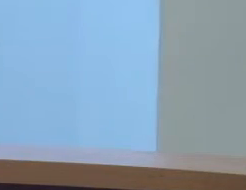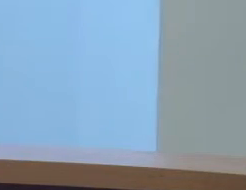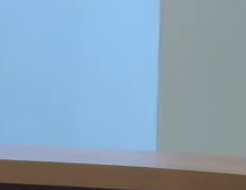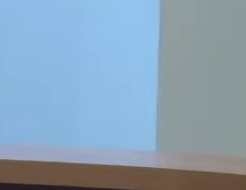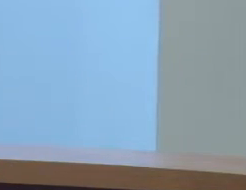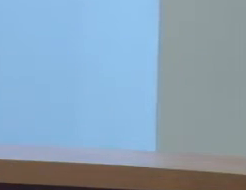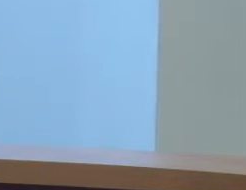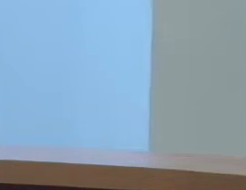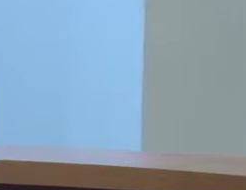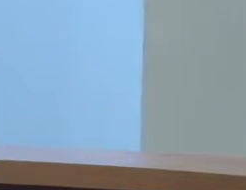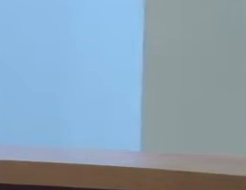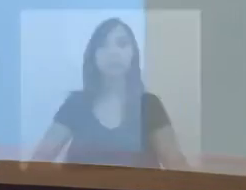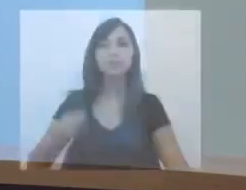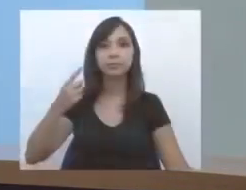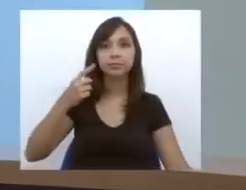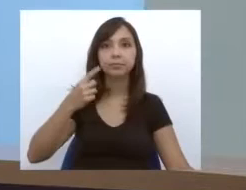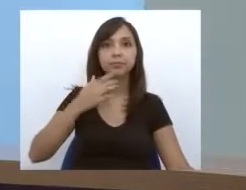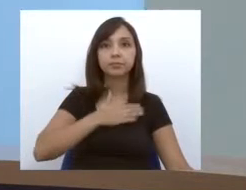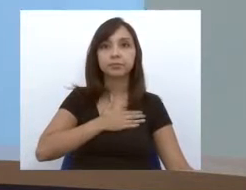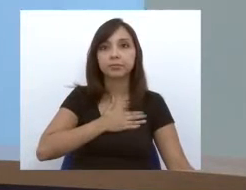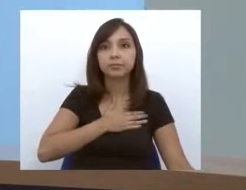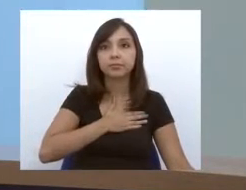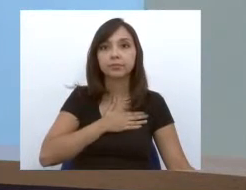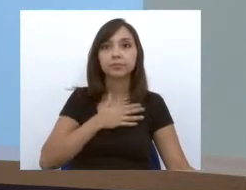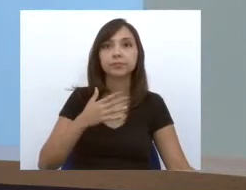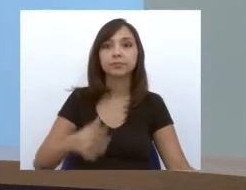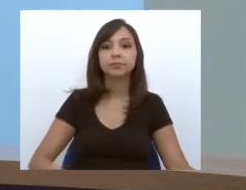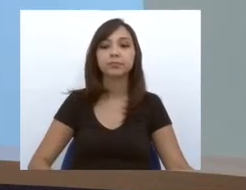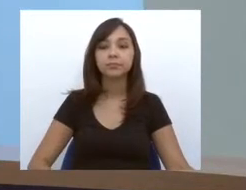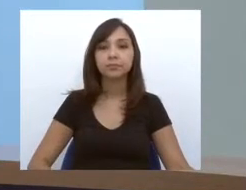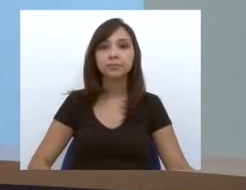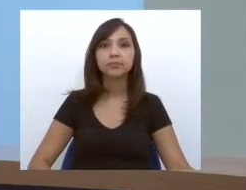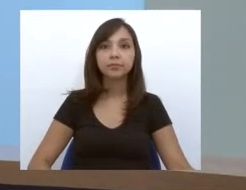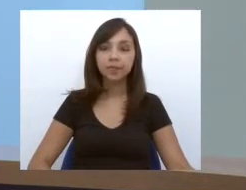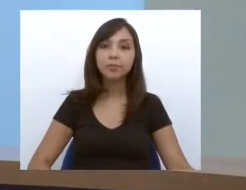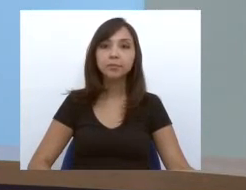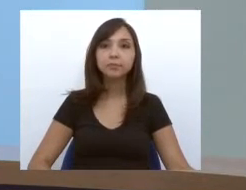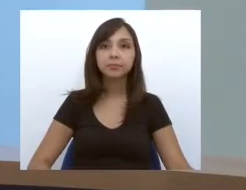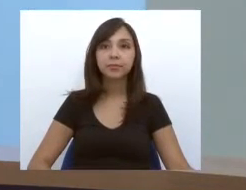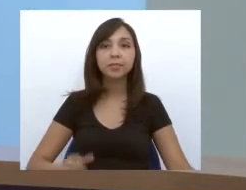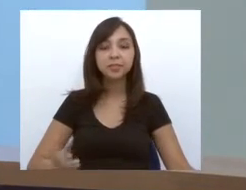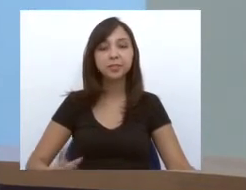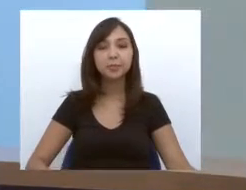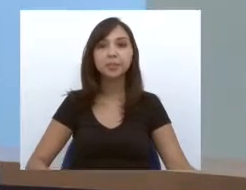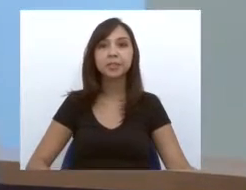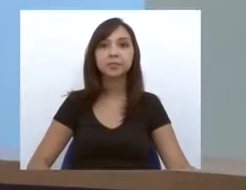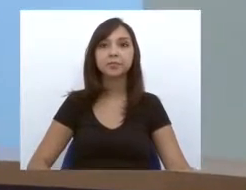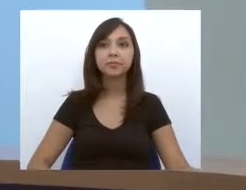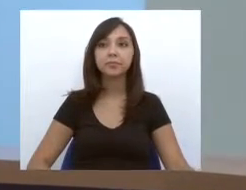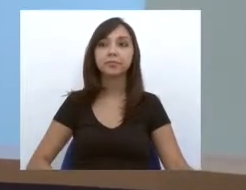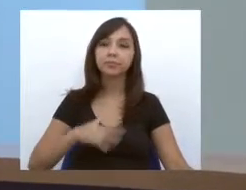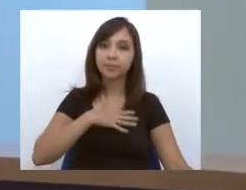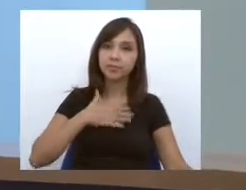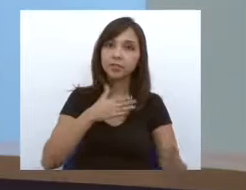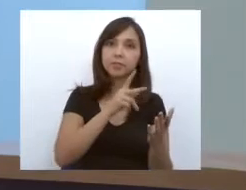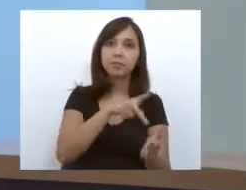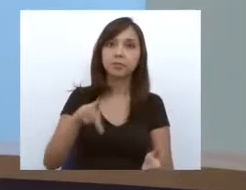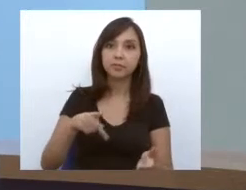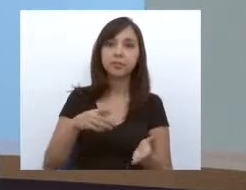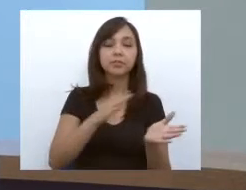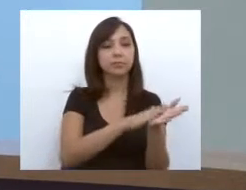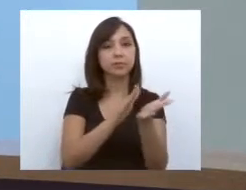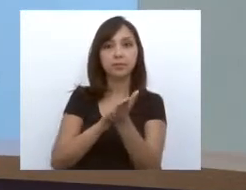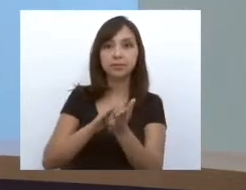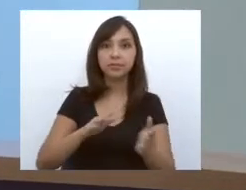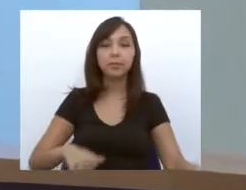Câmara. Primeiro, eu gostaria, neste dia tão especial, dia do professor, gostaria de parabenizar todos